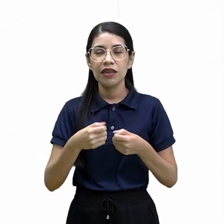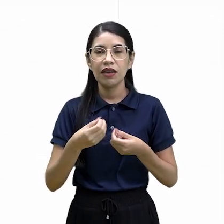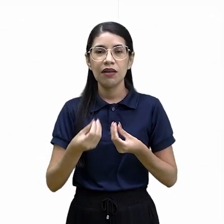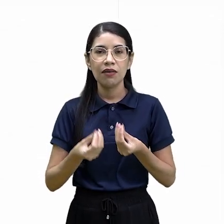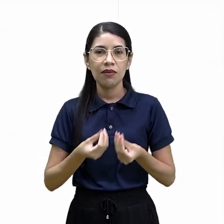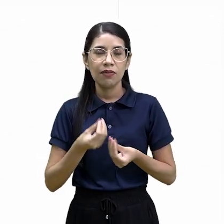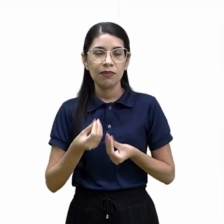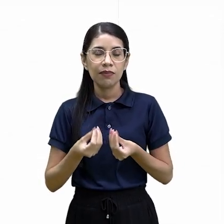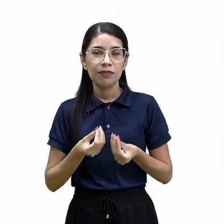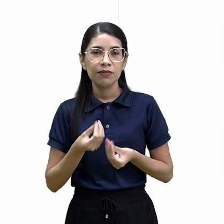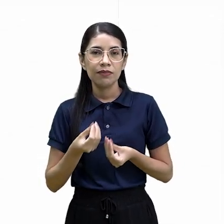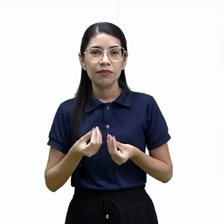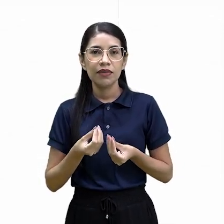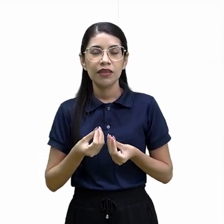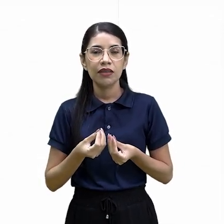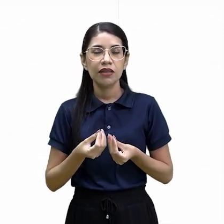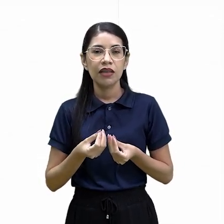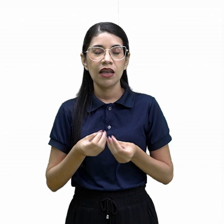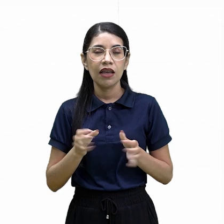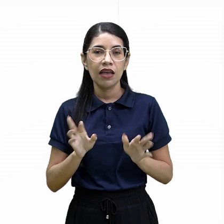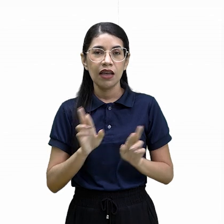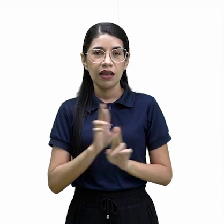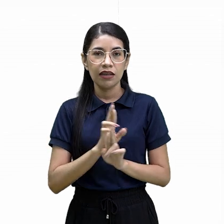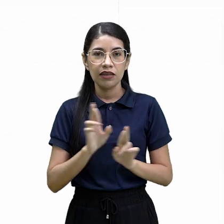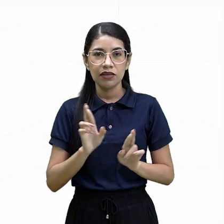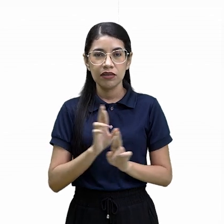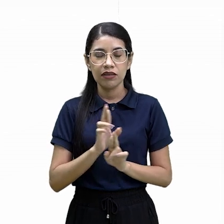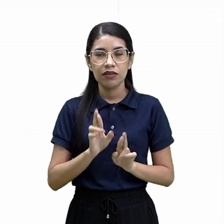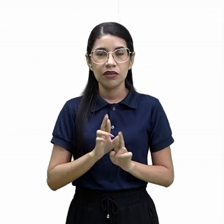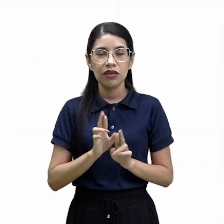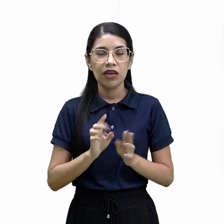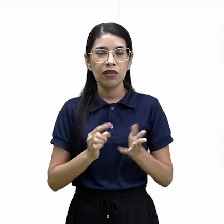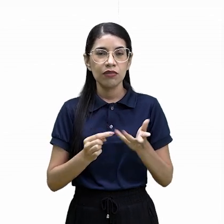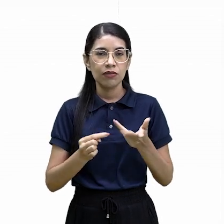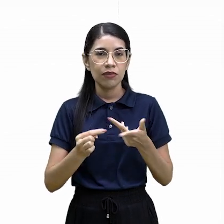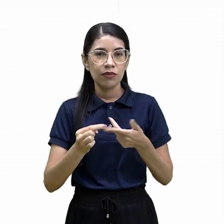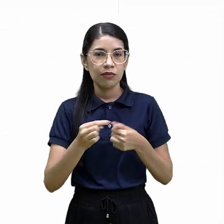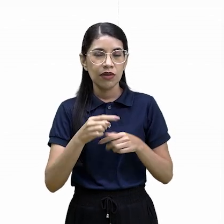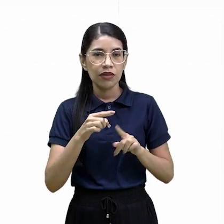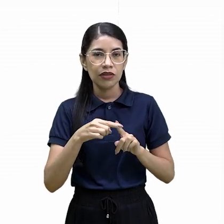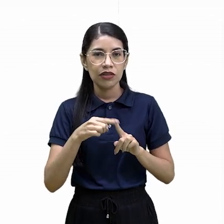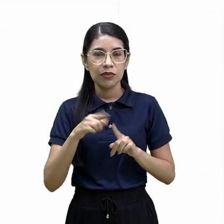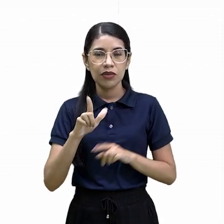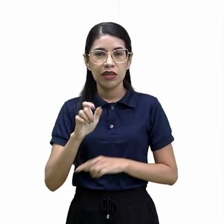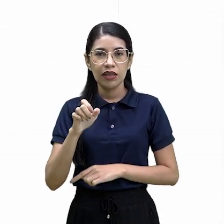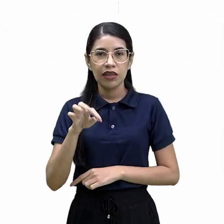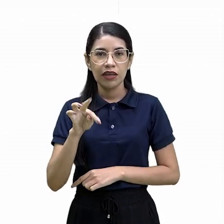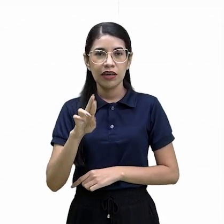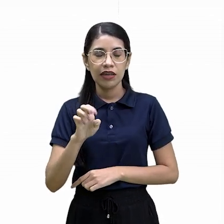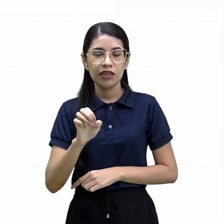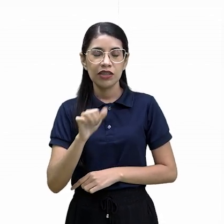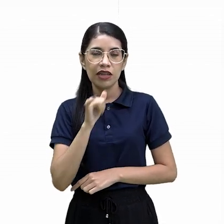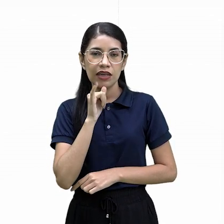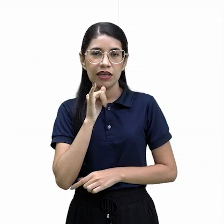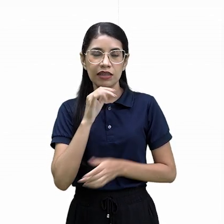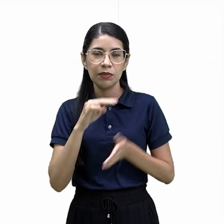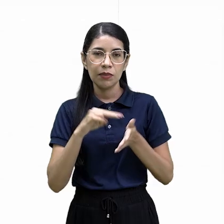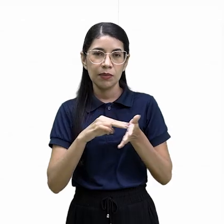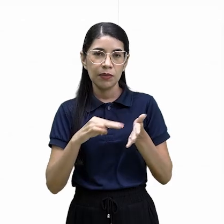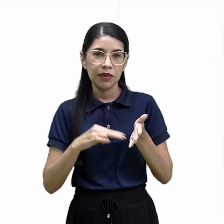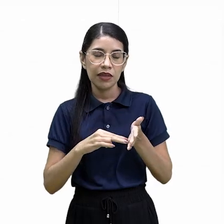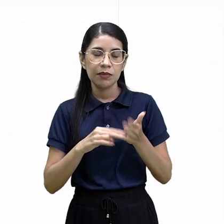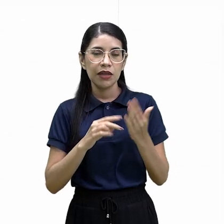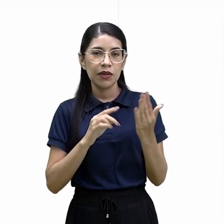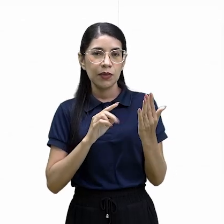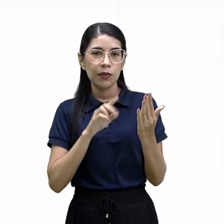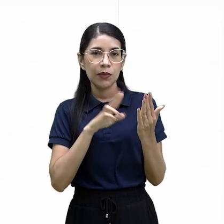justificado pelas associações de diversos tipos de lentes, prismas e espelhos. Muito bem.